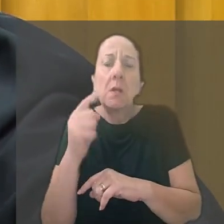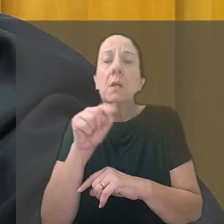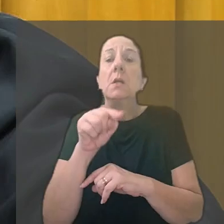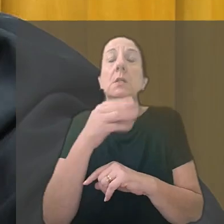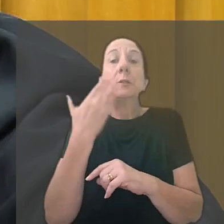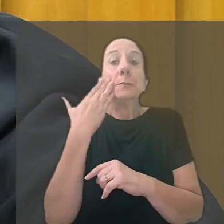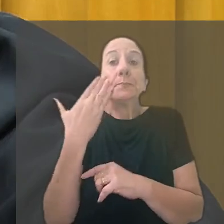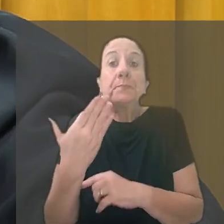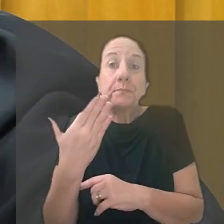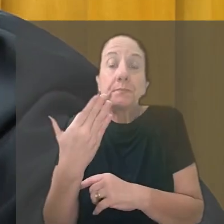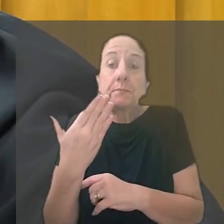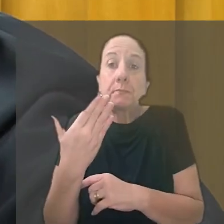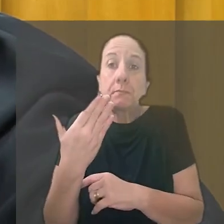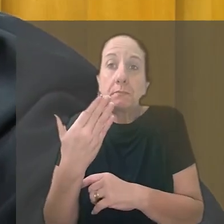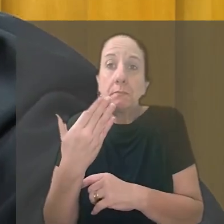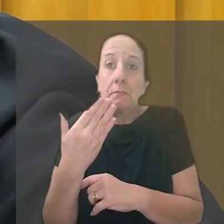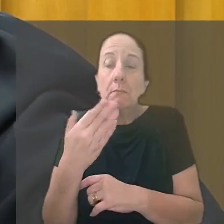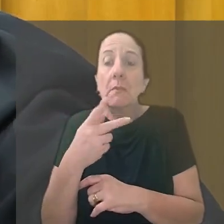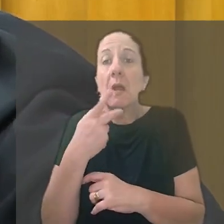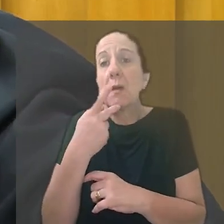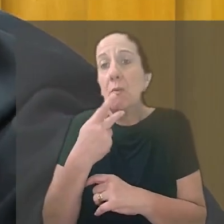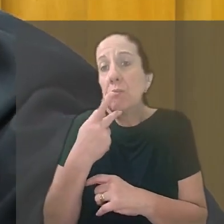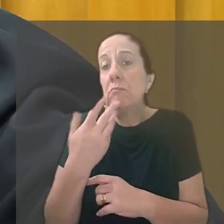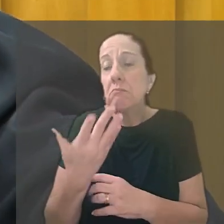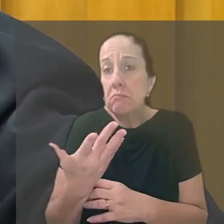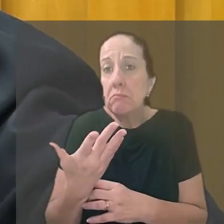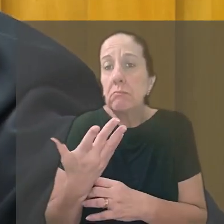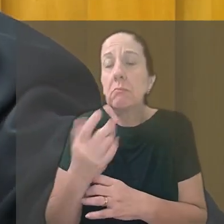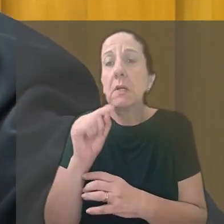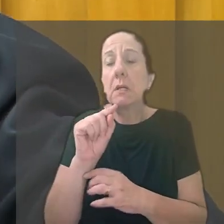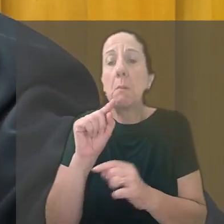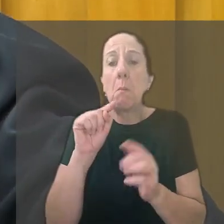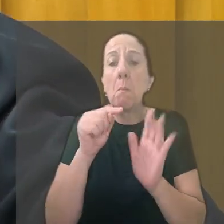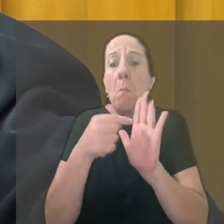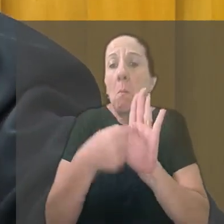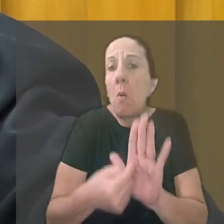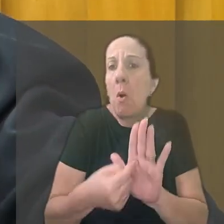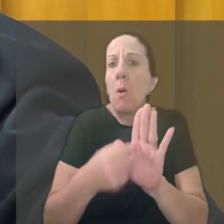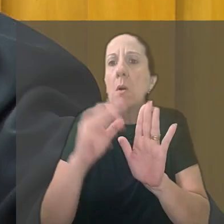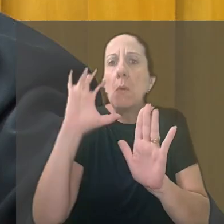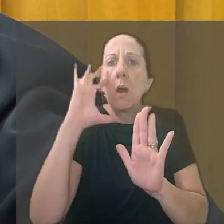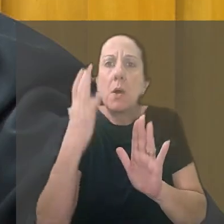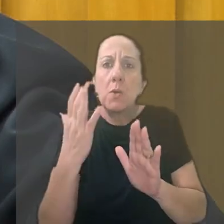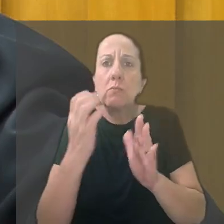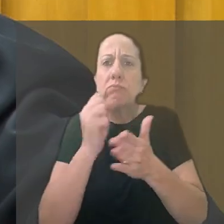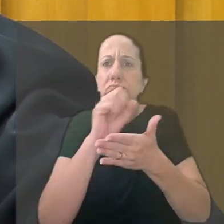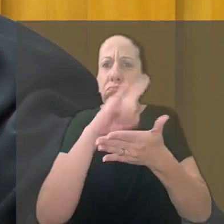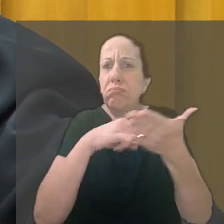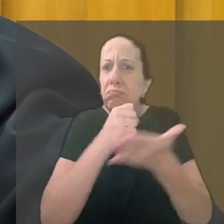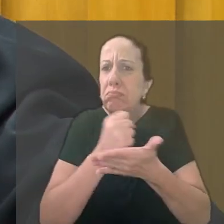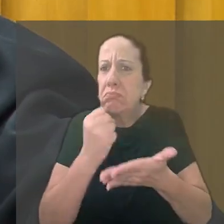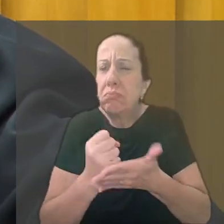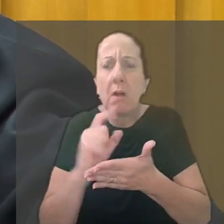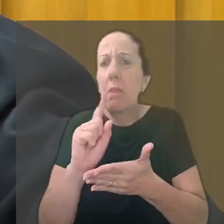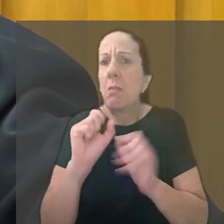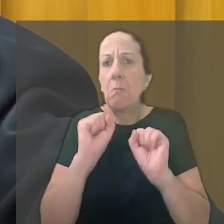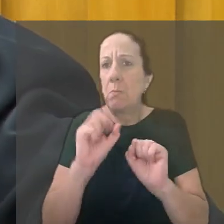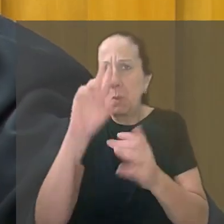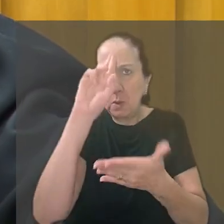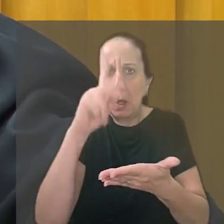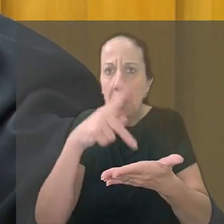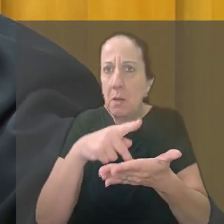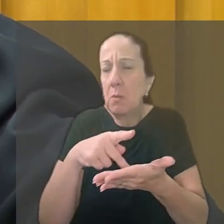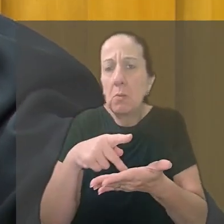desse quadro, elidida a razão eleita, indicada para justificar a resolução do contrato, nós não podemos